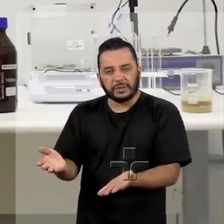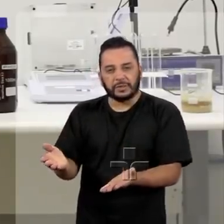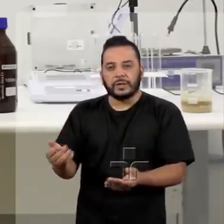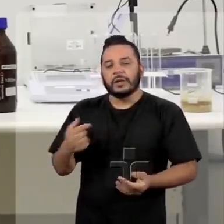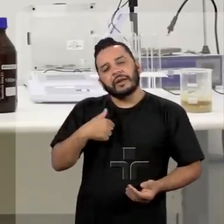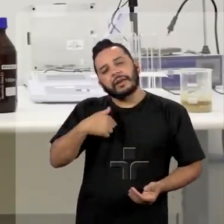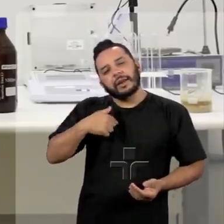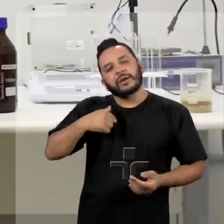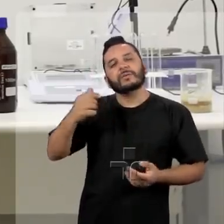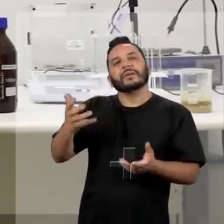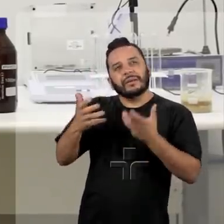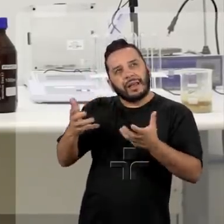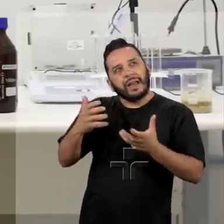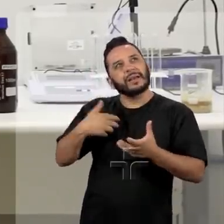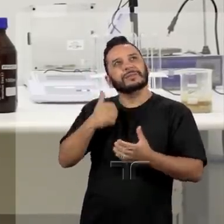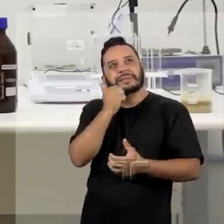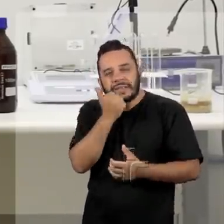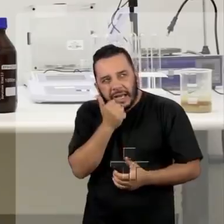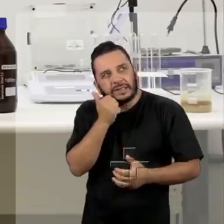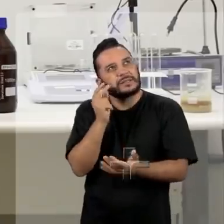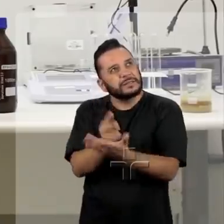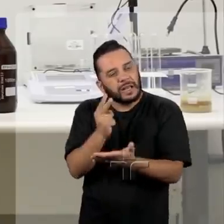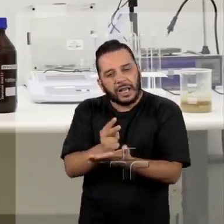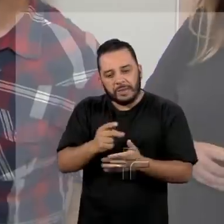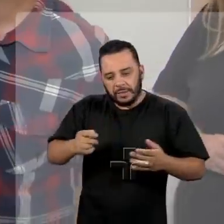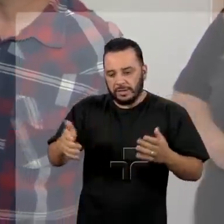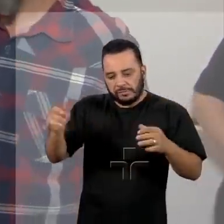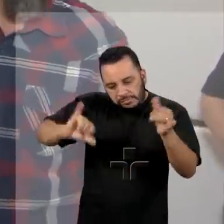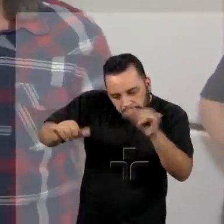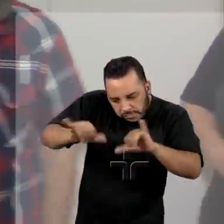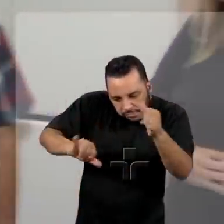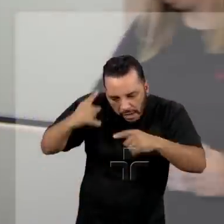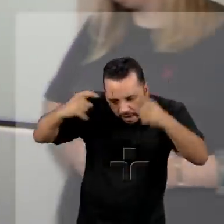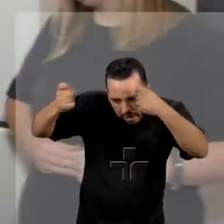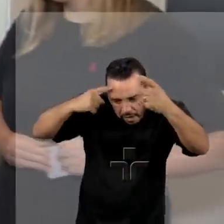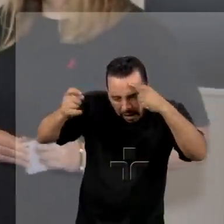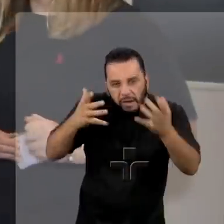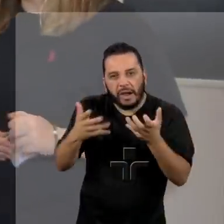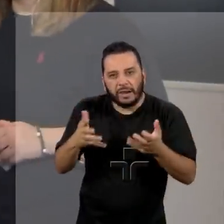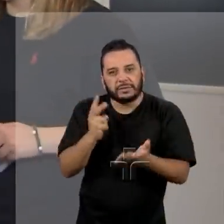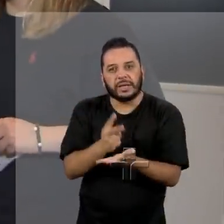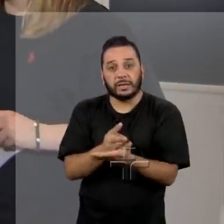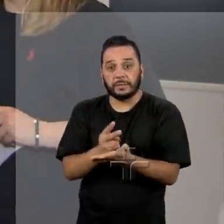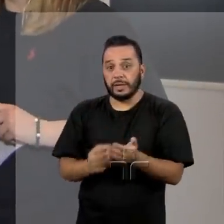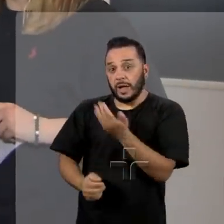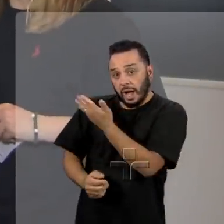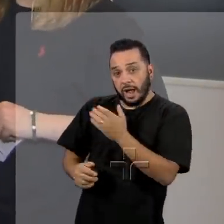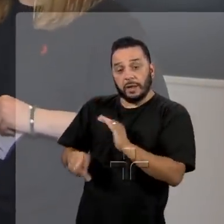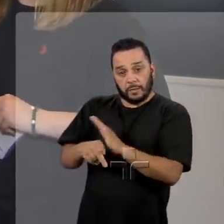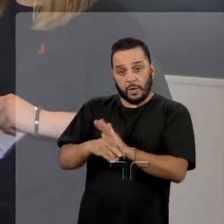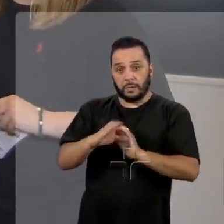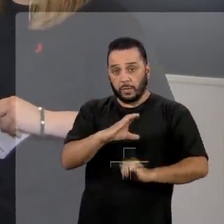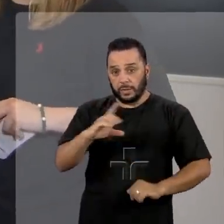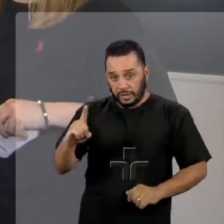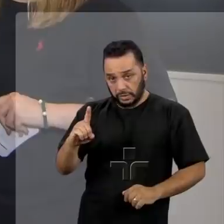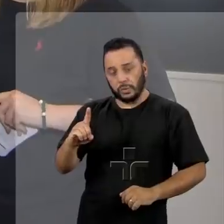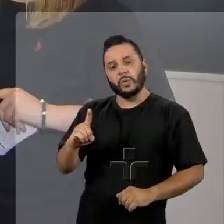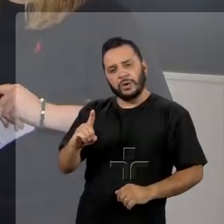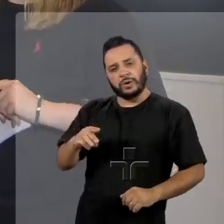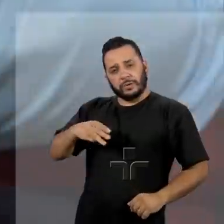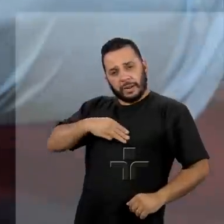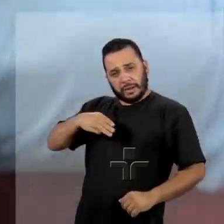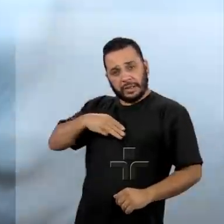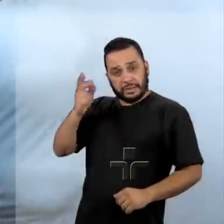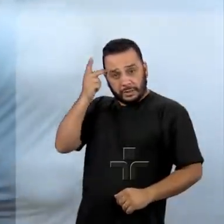futuro em que eu não esteja fazendo ciência, em que eu não esteja em um laboratório. Cristiano coordena um grupo de cientistas na Universidade Mackenzie, em São